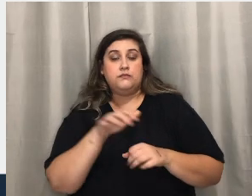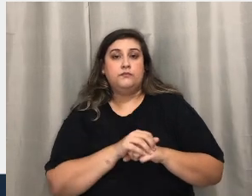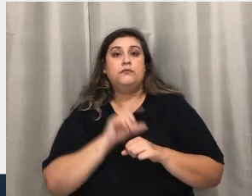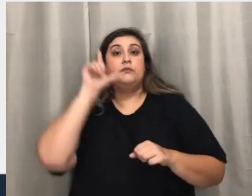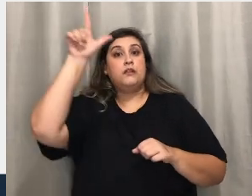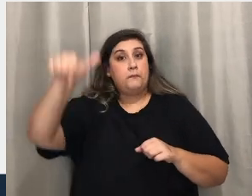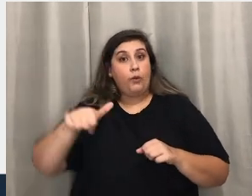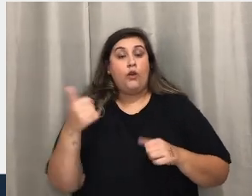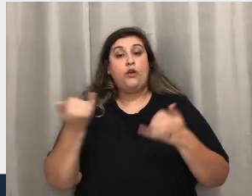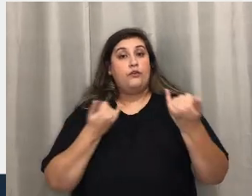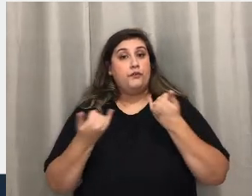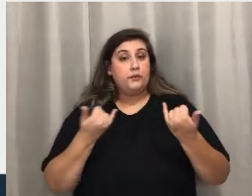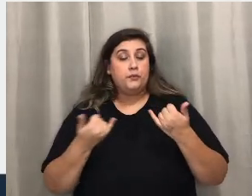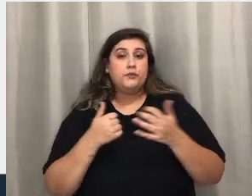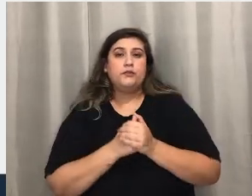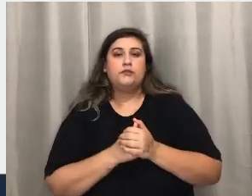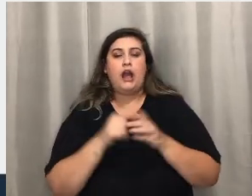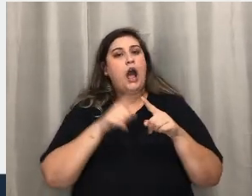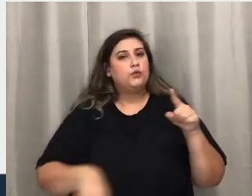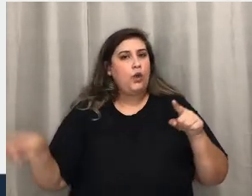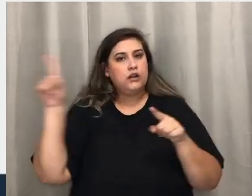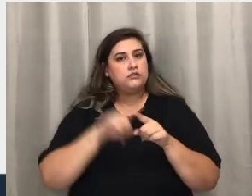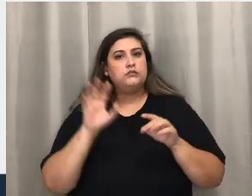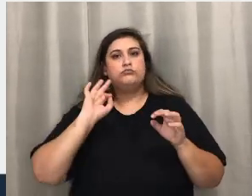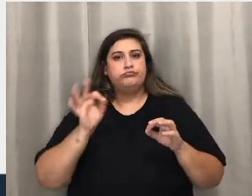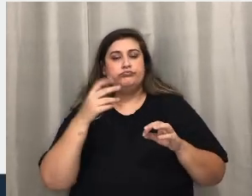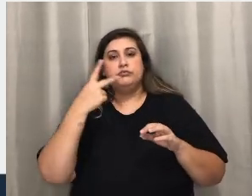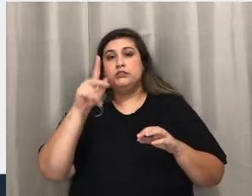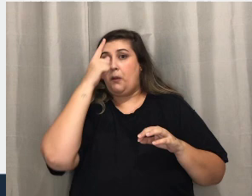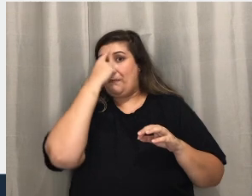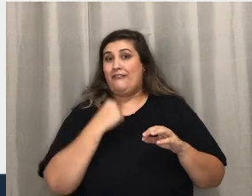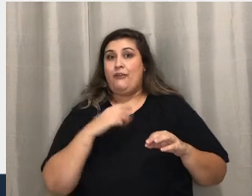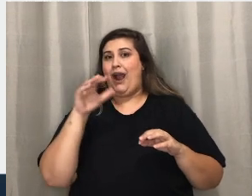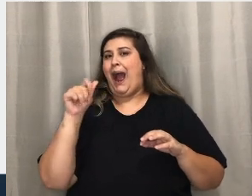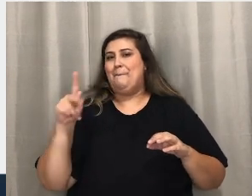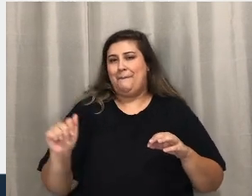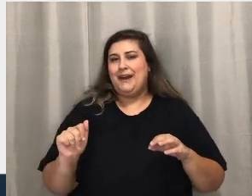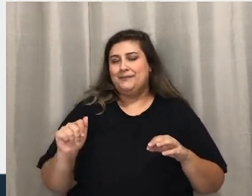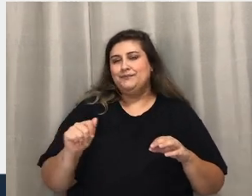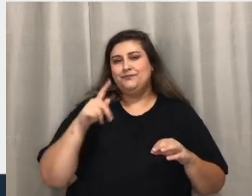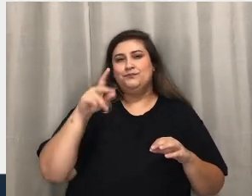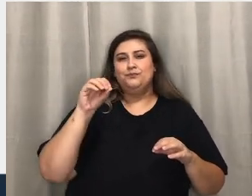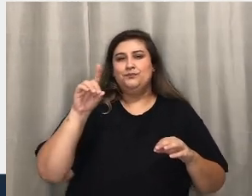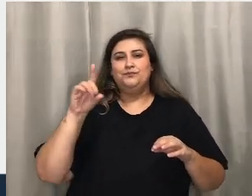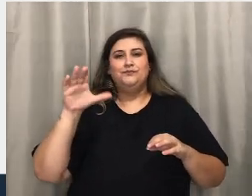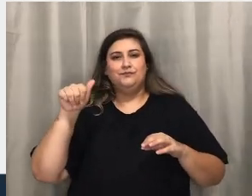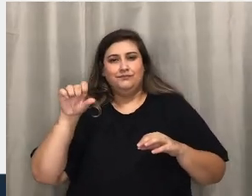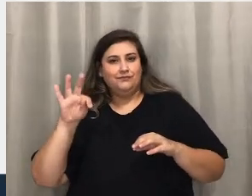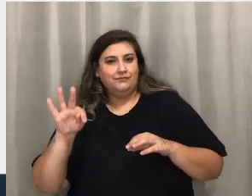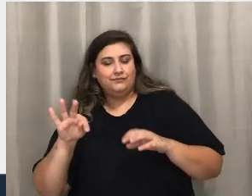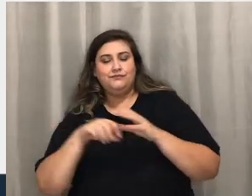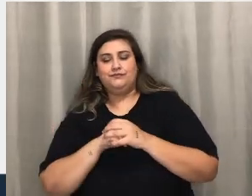Assim, após as informações atualizadas aqui no seu perfil de capa do seu podcast, você